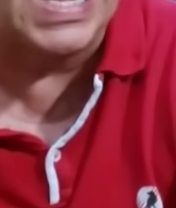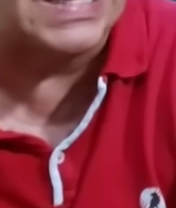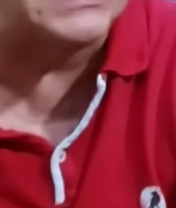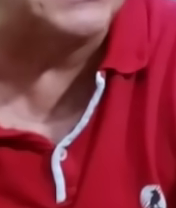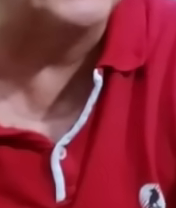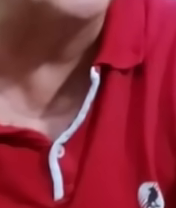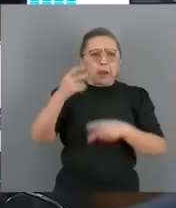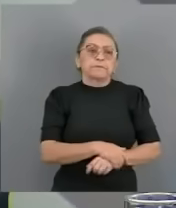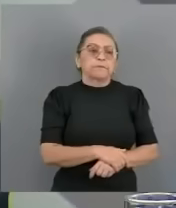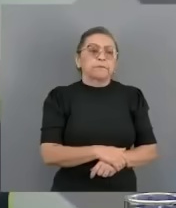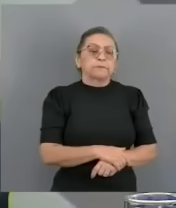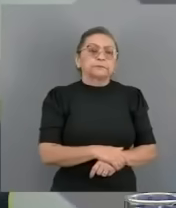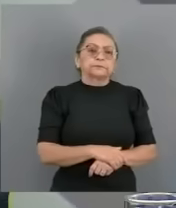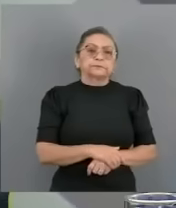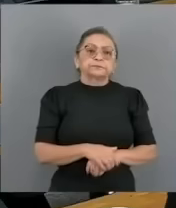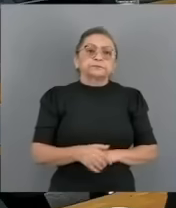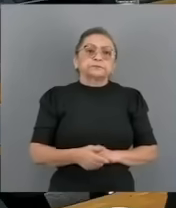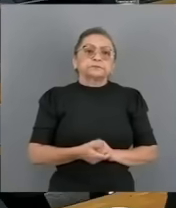Vamos nessa.